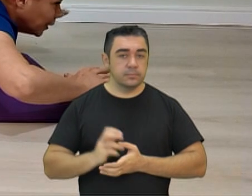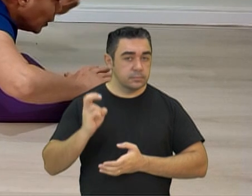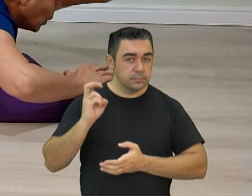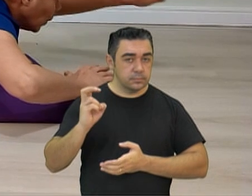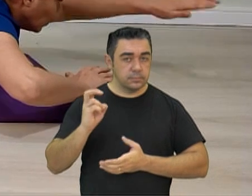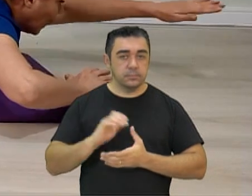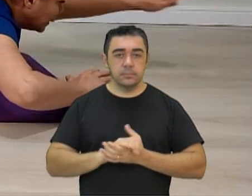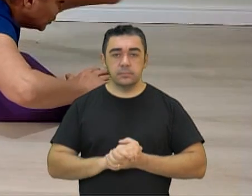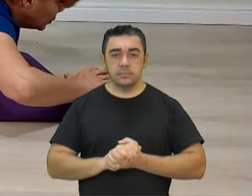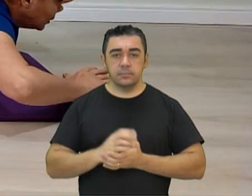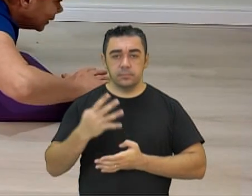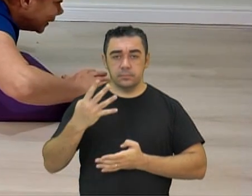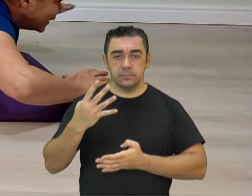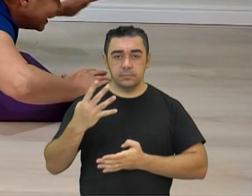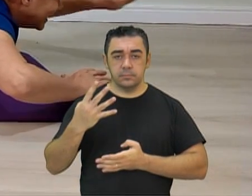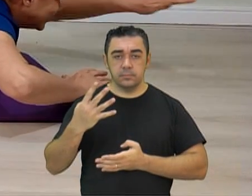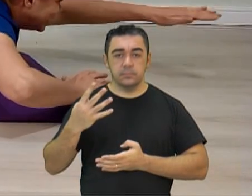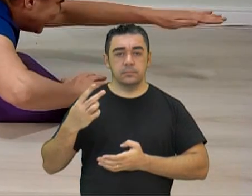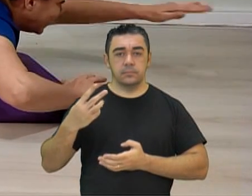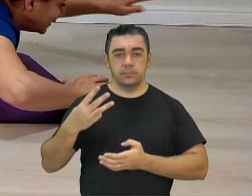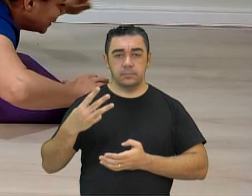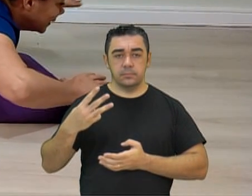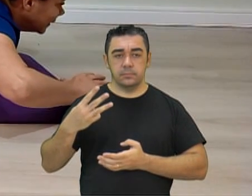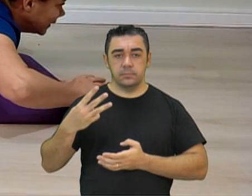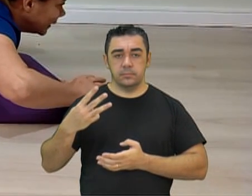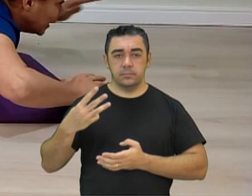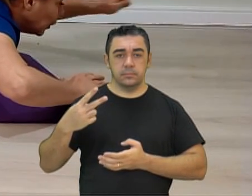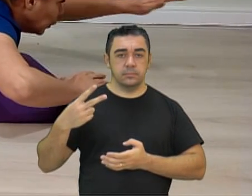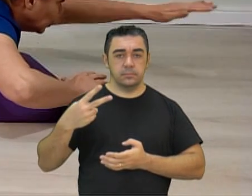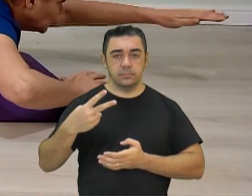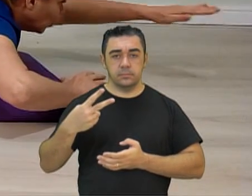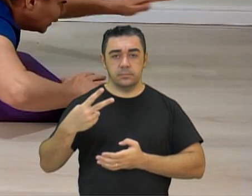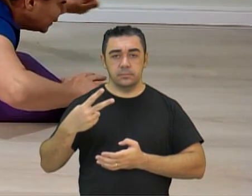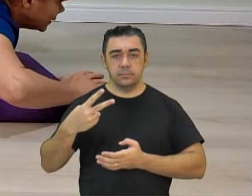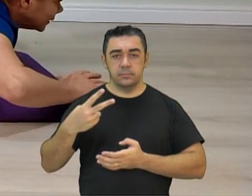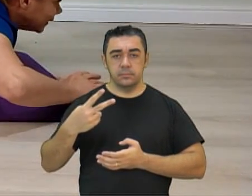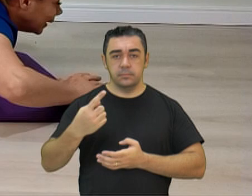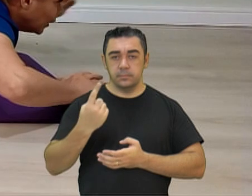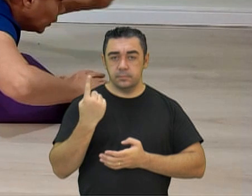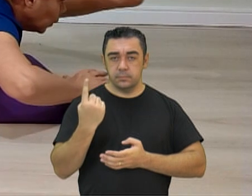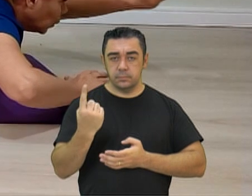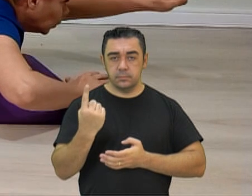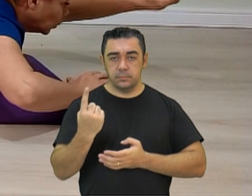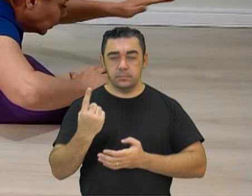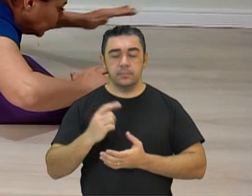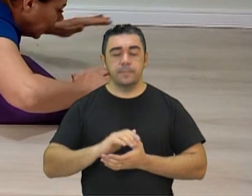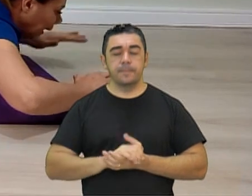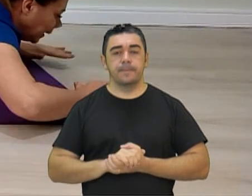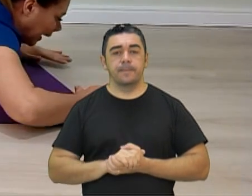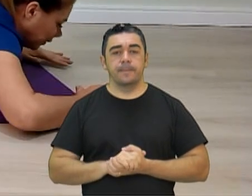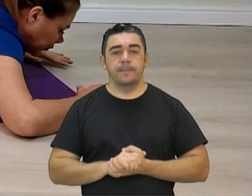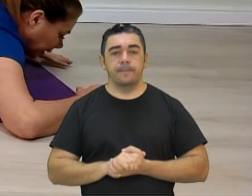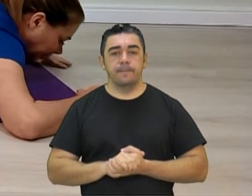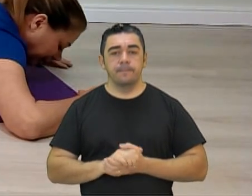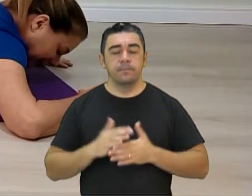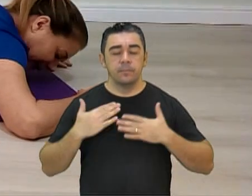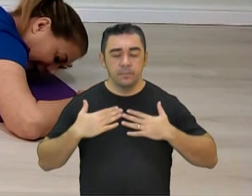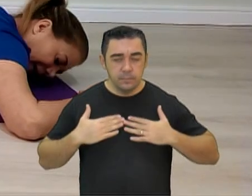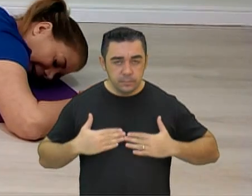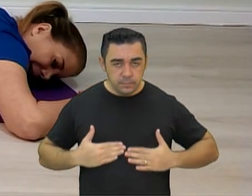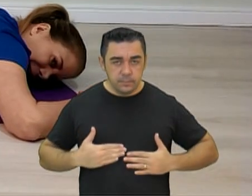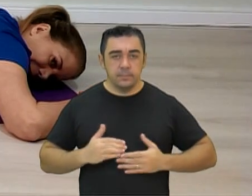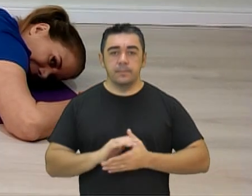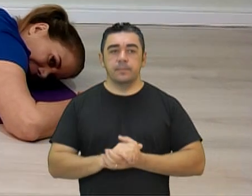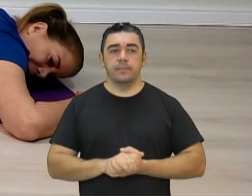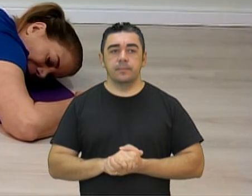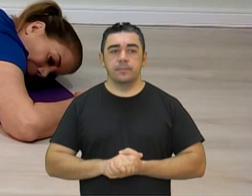5, 4, 3, 2, 1. Relaxa.